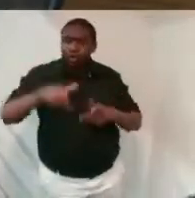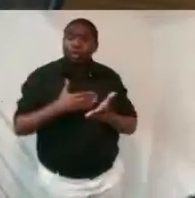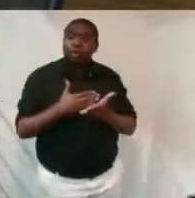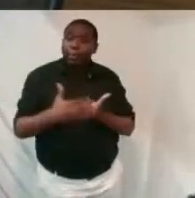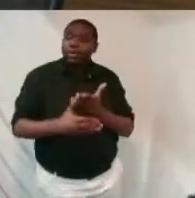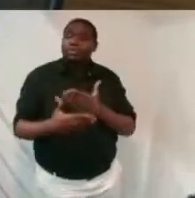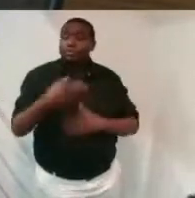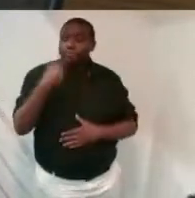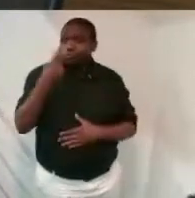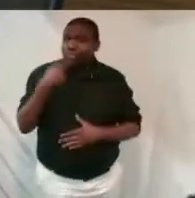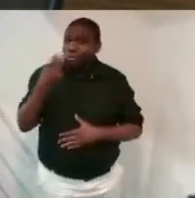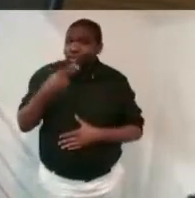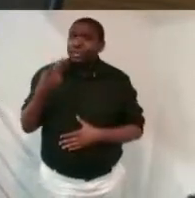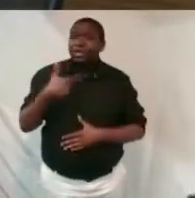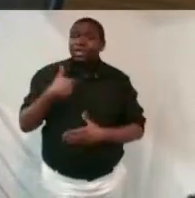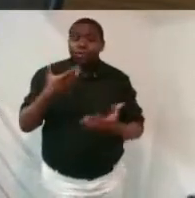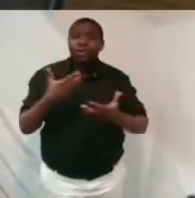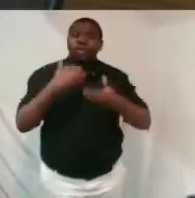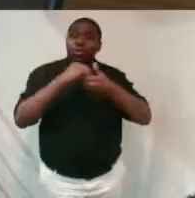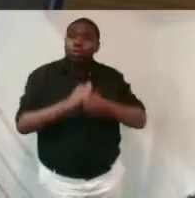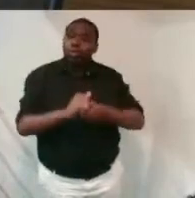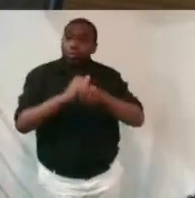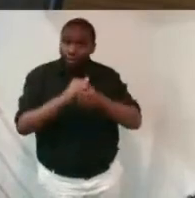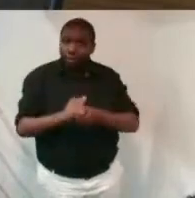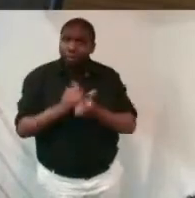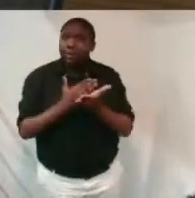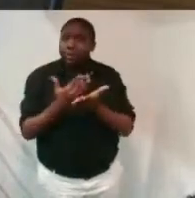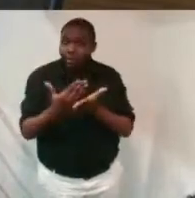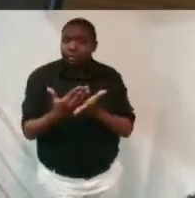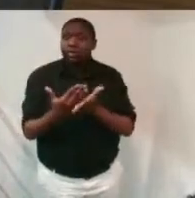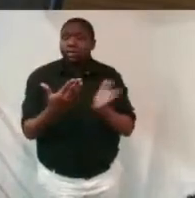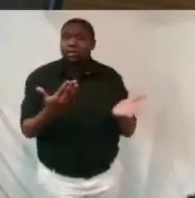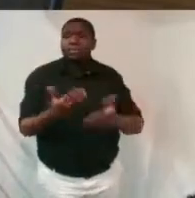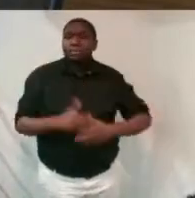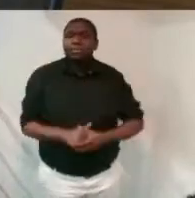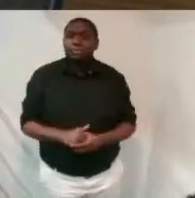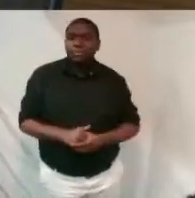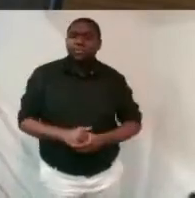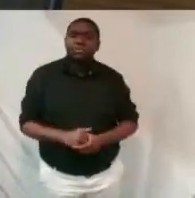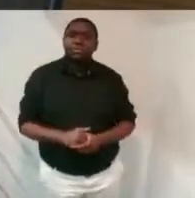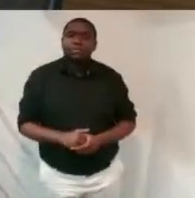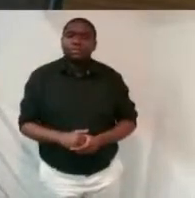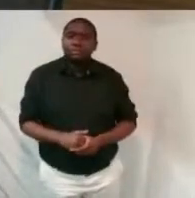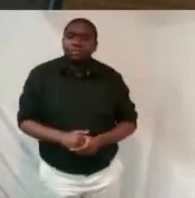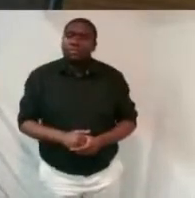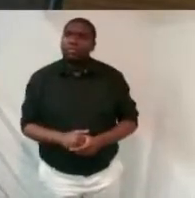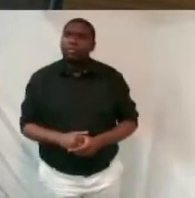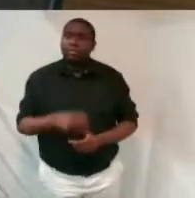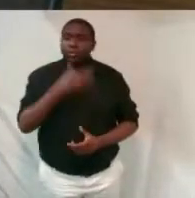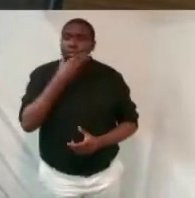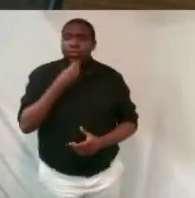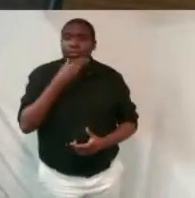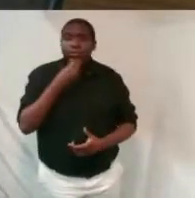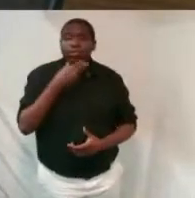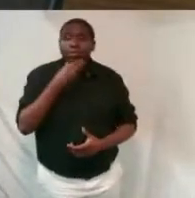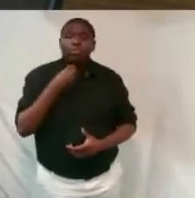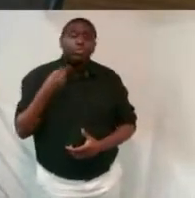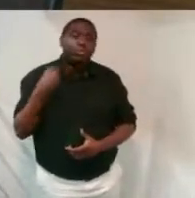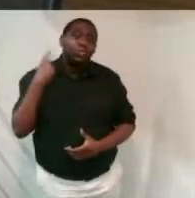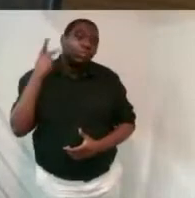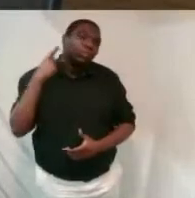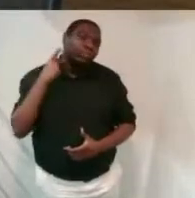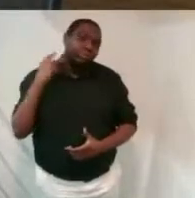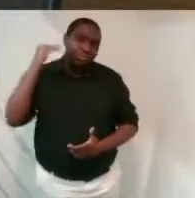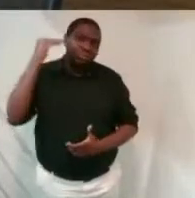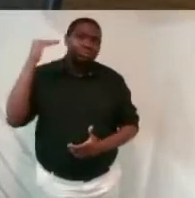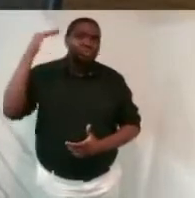fala. E inicio cumprimentando inicialmente aqui o nosso anfitrião, Dr. Paulo Augusto de